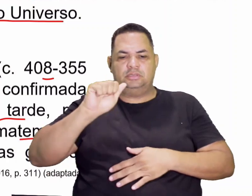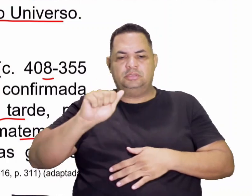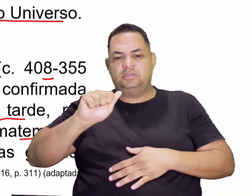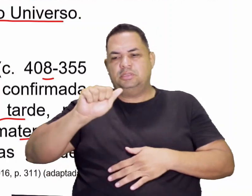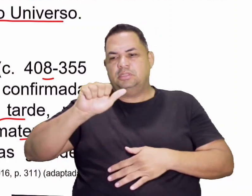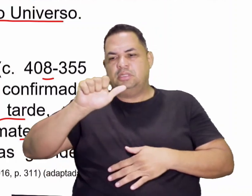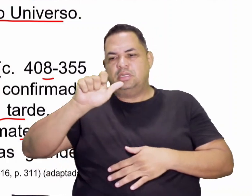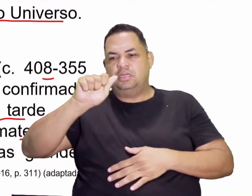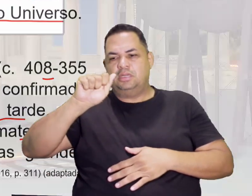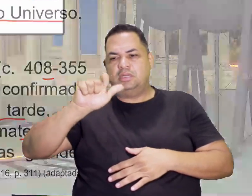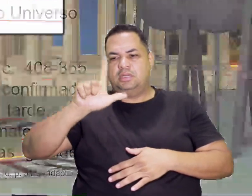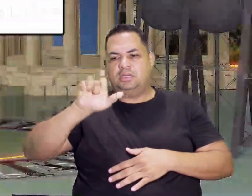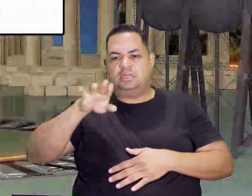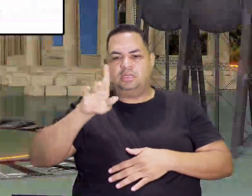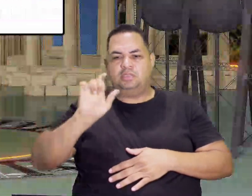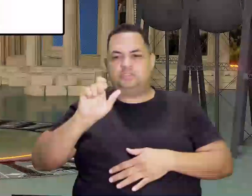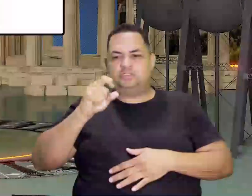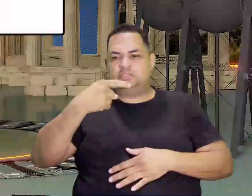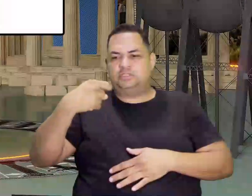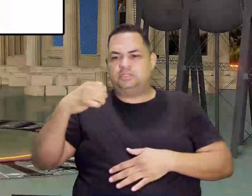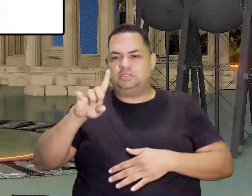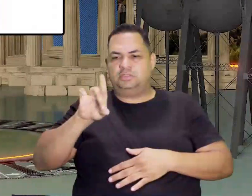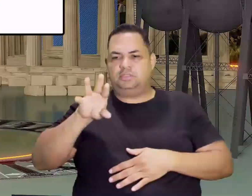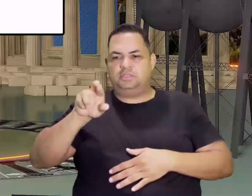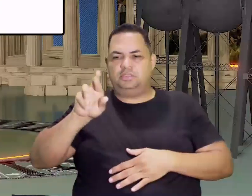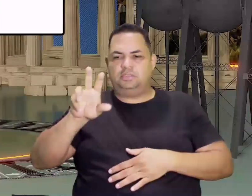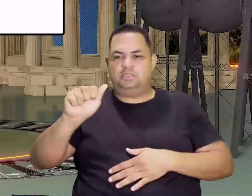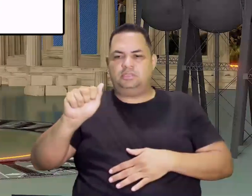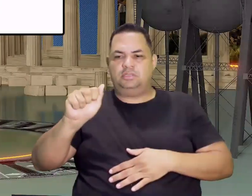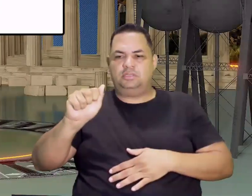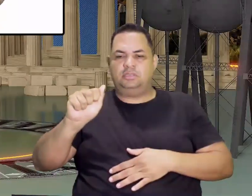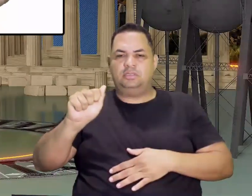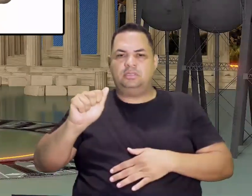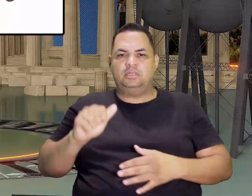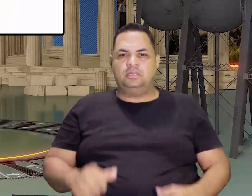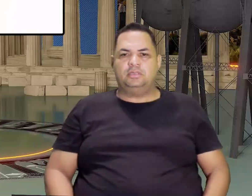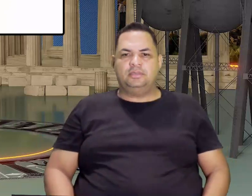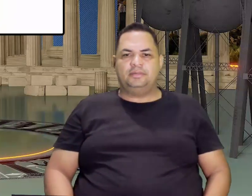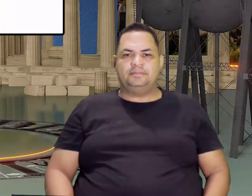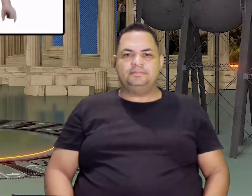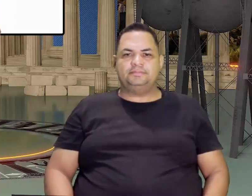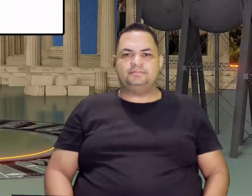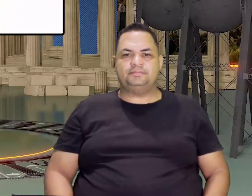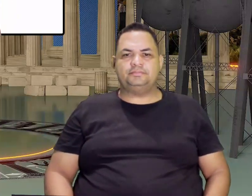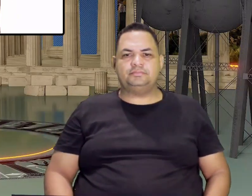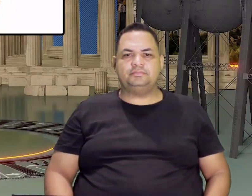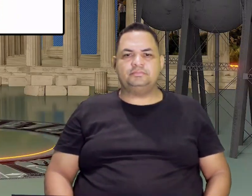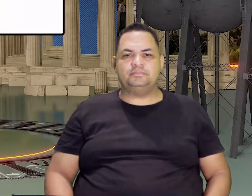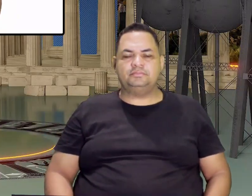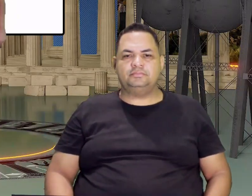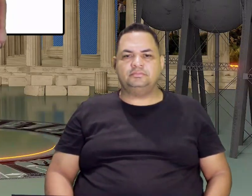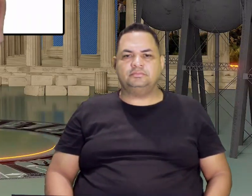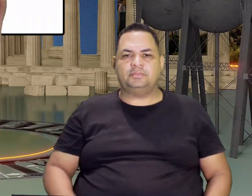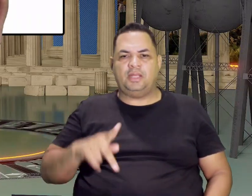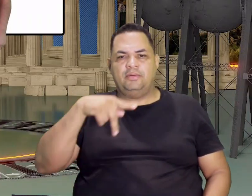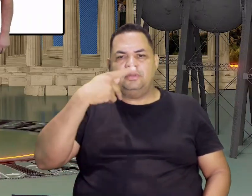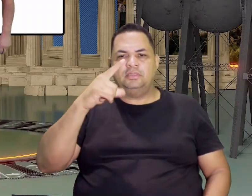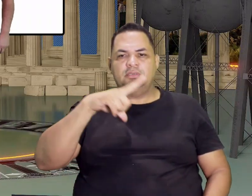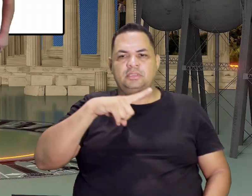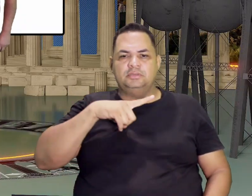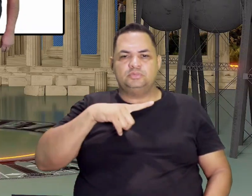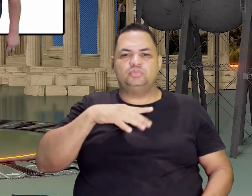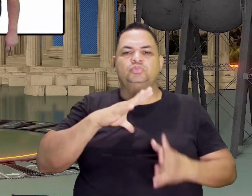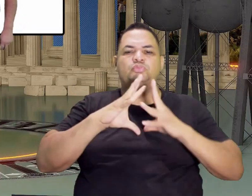a questão do pensamento geocêntrico, ele não teve algo, falou aqui, pronto. Não, teve